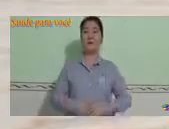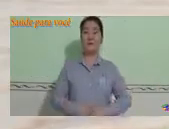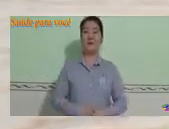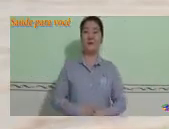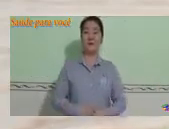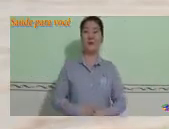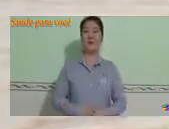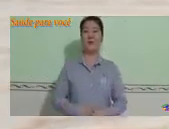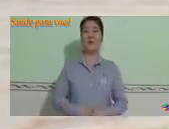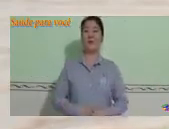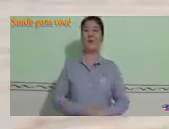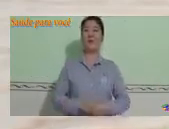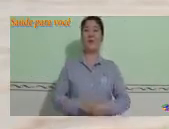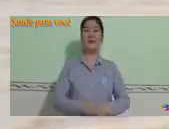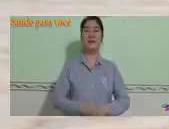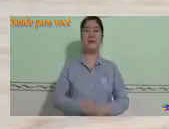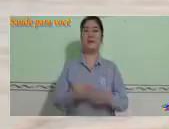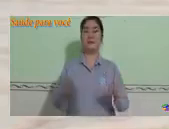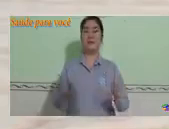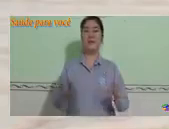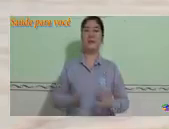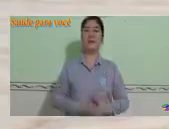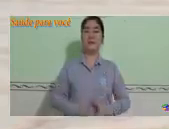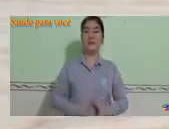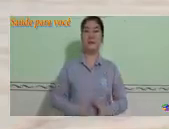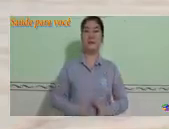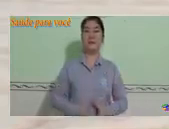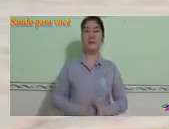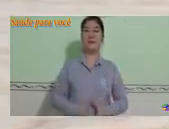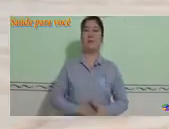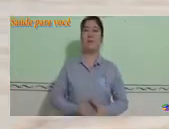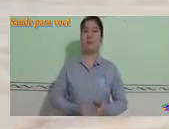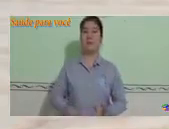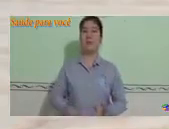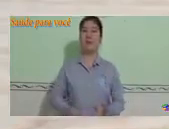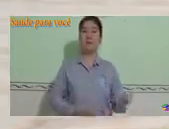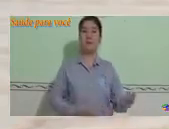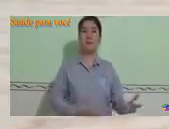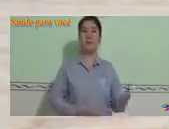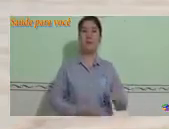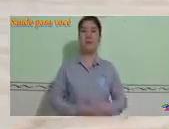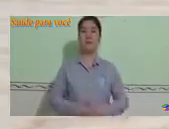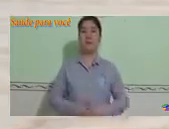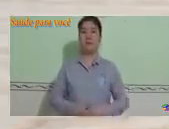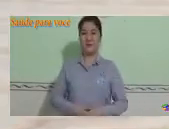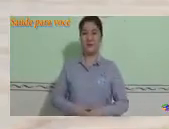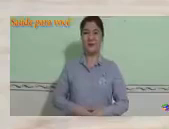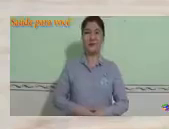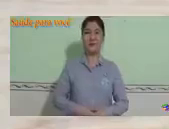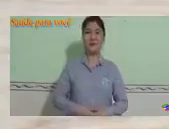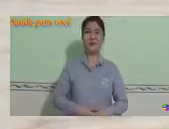ASUPLEMNTAC cedilha ATIOCOMO acento circunflexo MGA3 também pode ser efetuada durante a fase